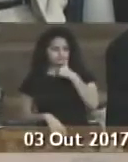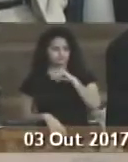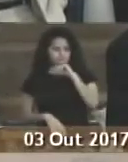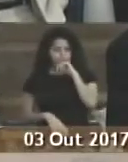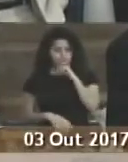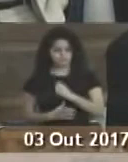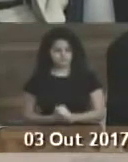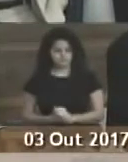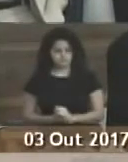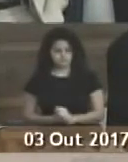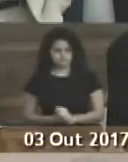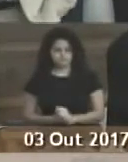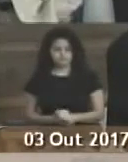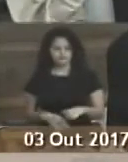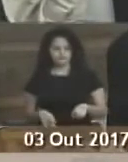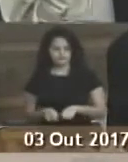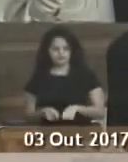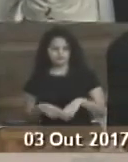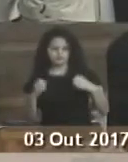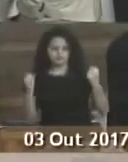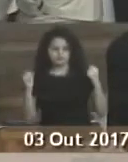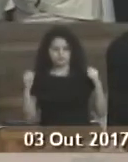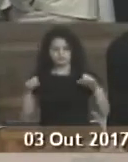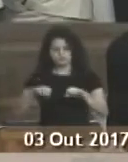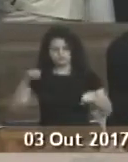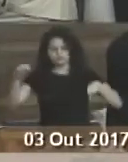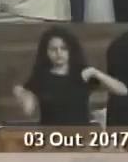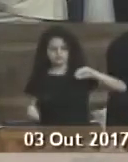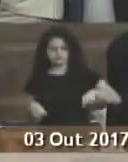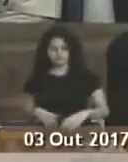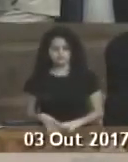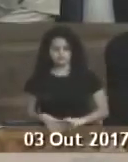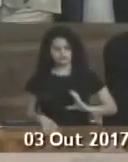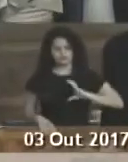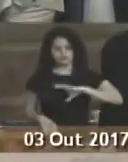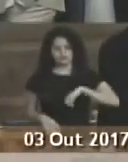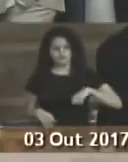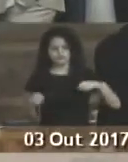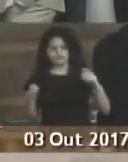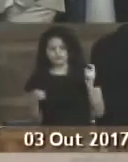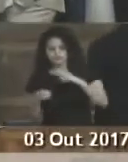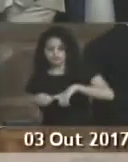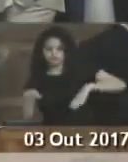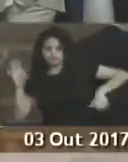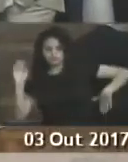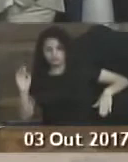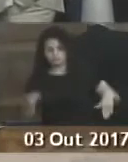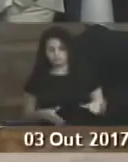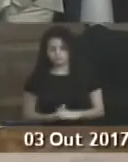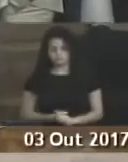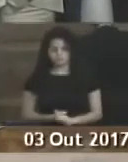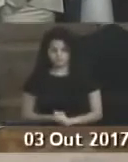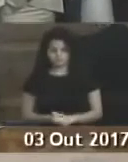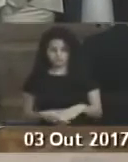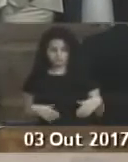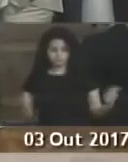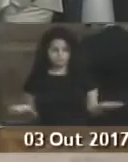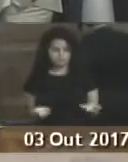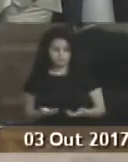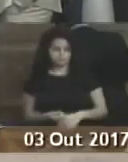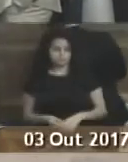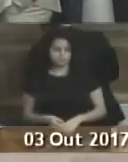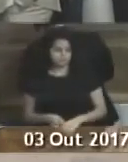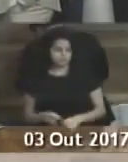da Silva. Adora estar no mar e pretende se dedicar cada vez mais em busca do título mundial. Hoje, interliga seu